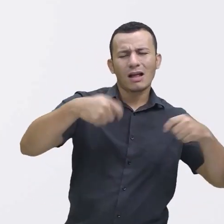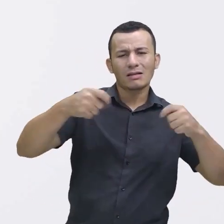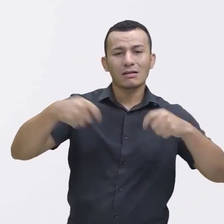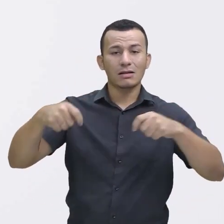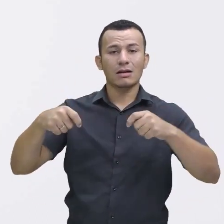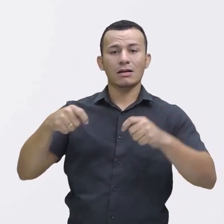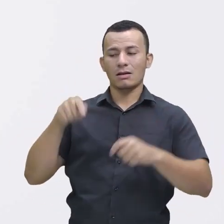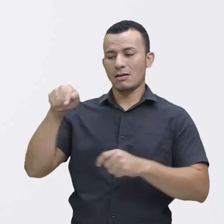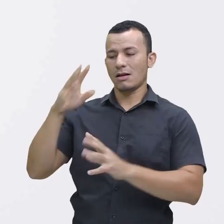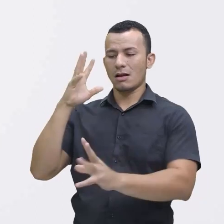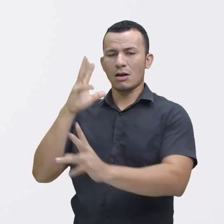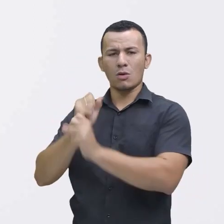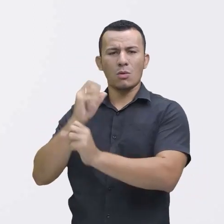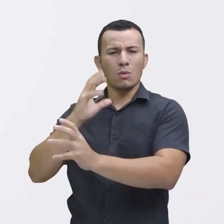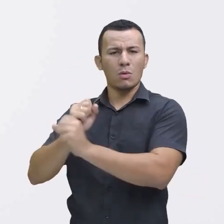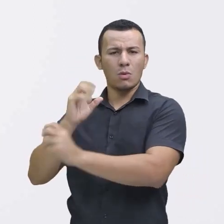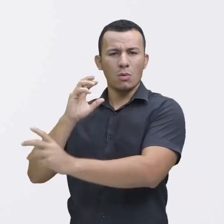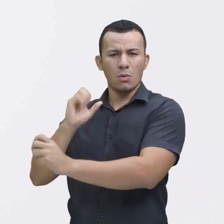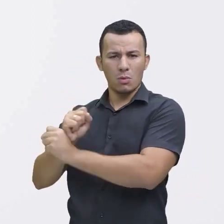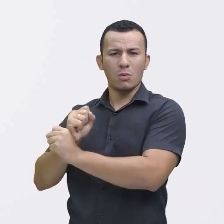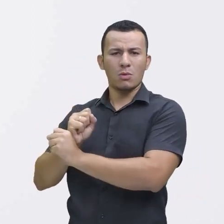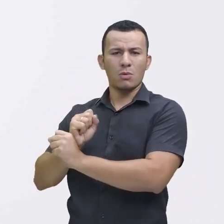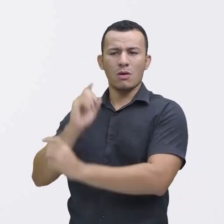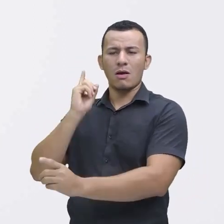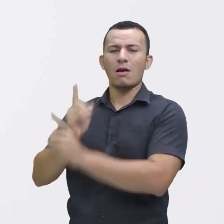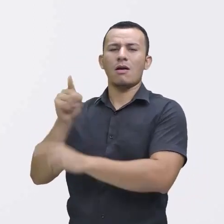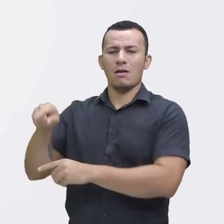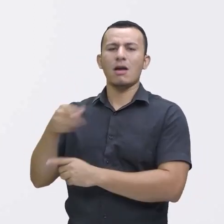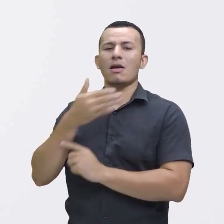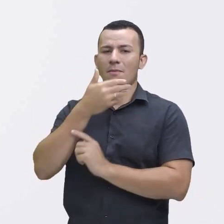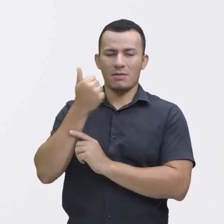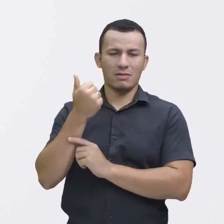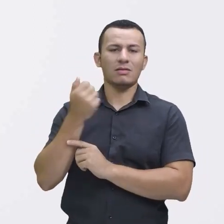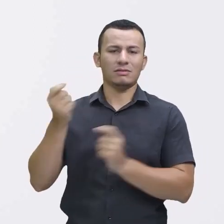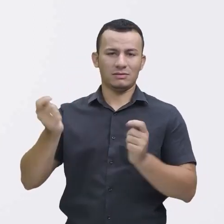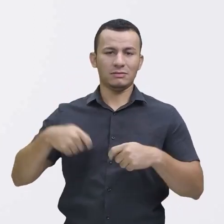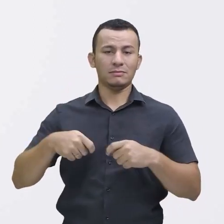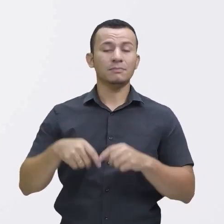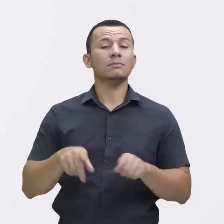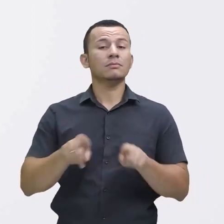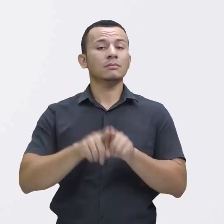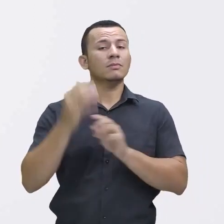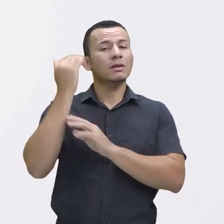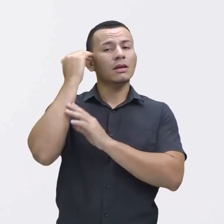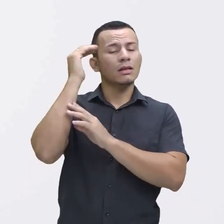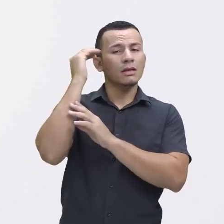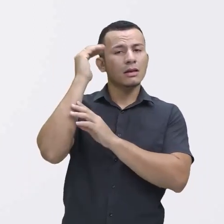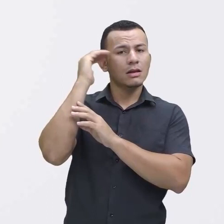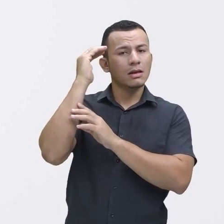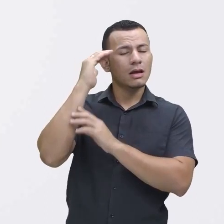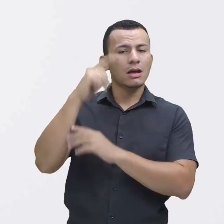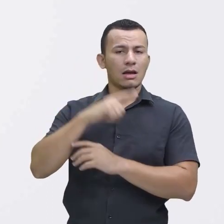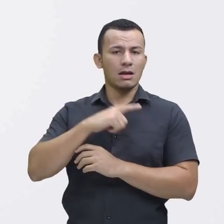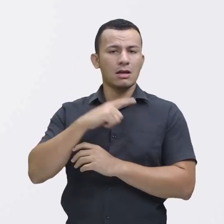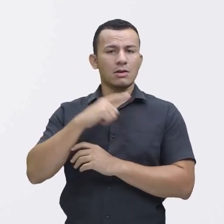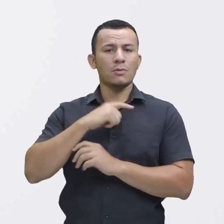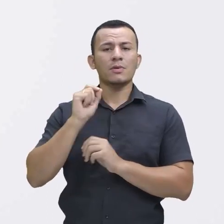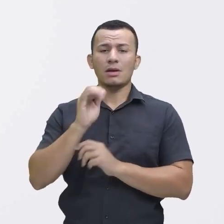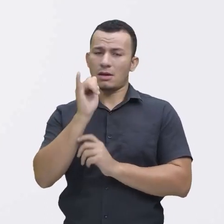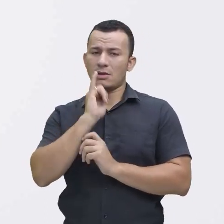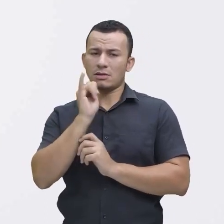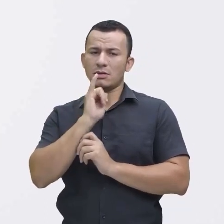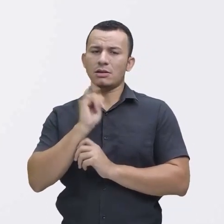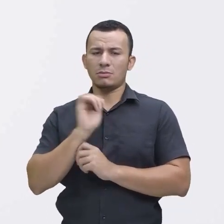tivermos para resolver um problema, melhor. E para entender melhor isso, vamos para os nossos